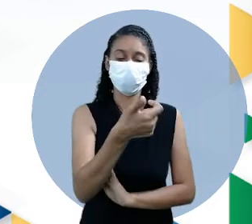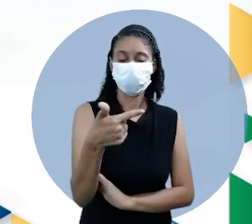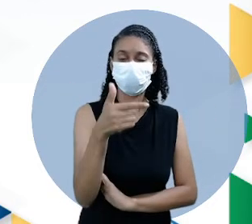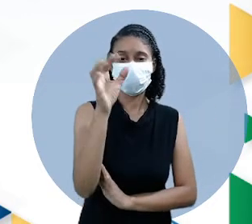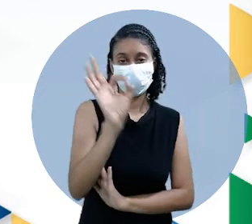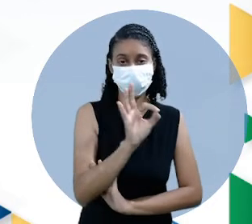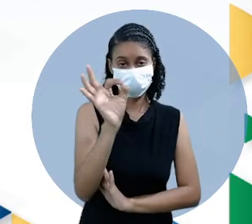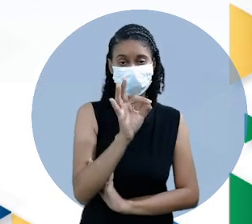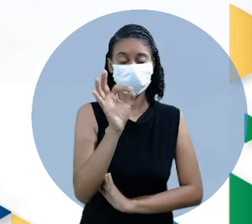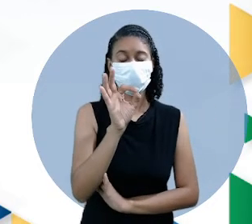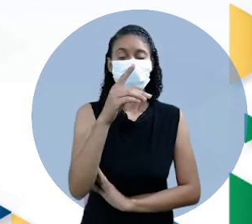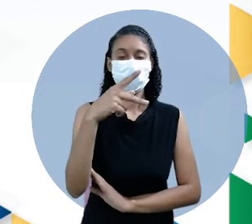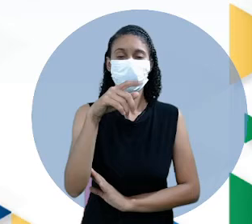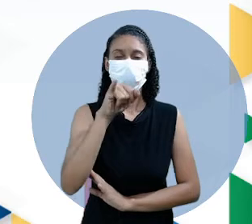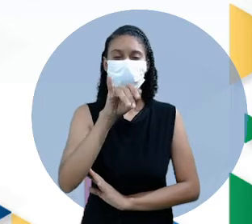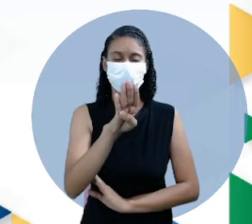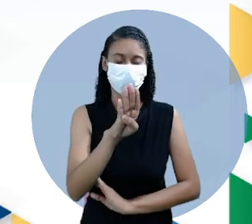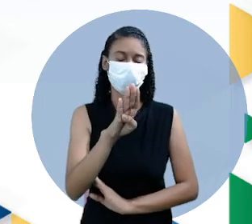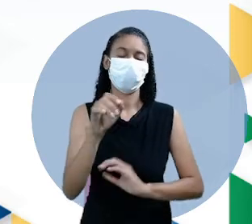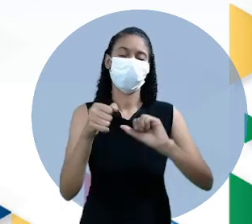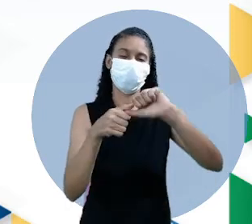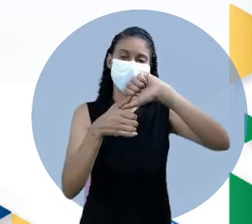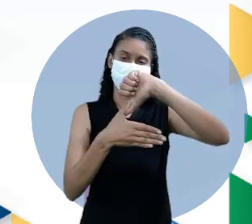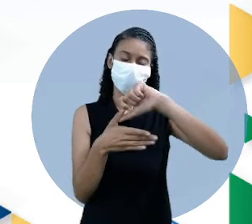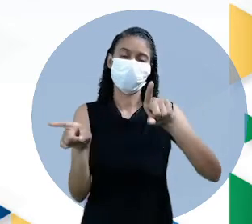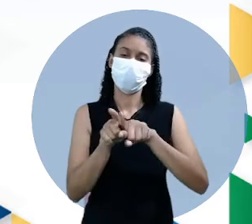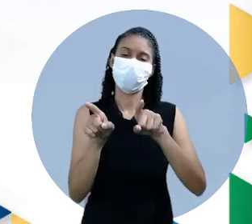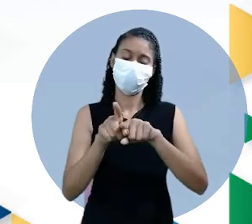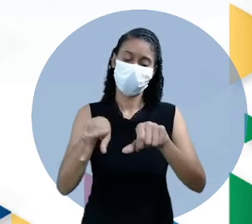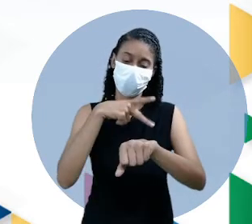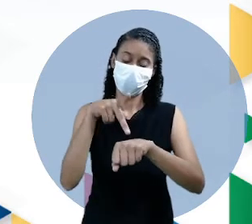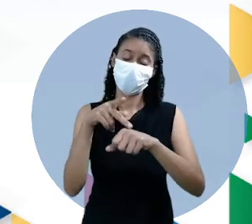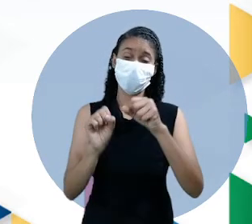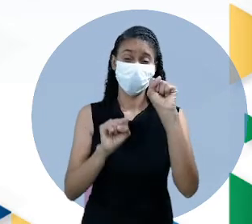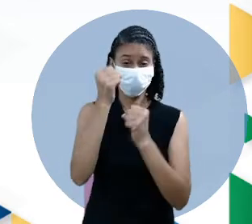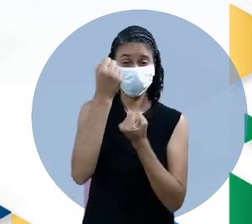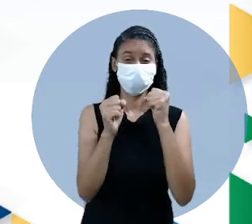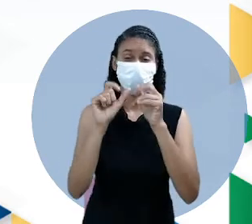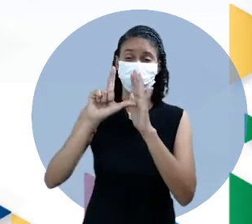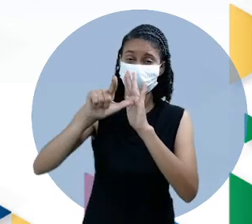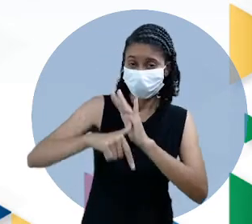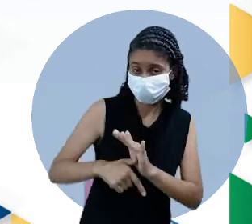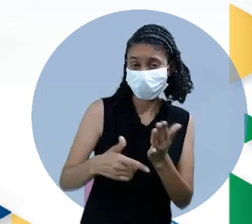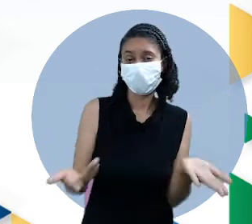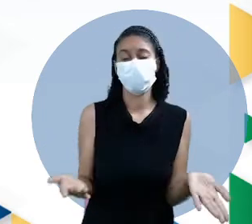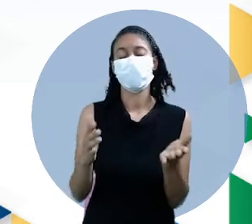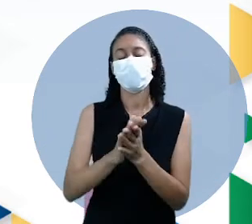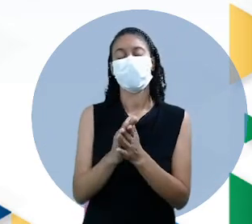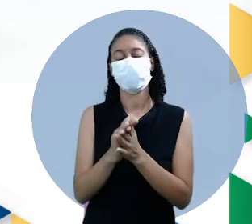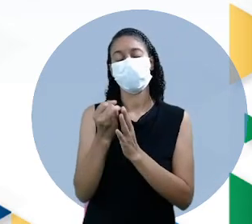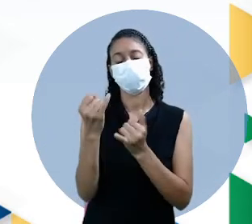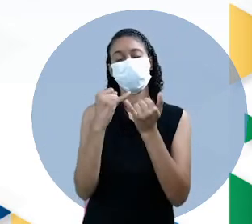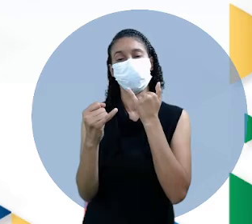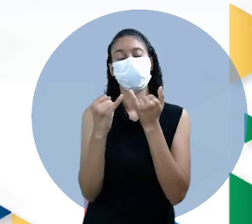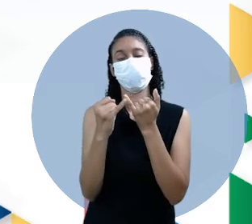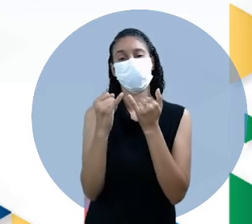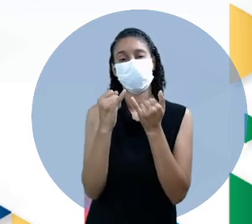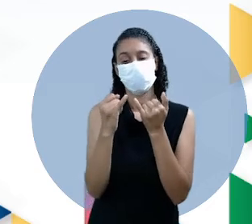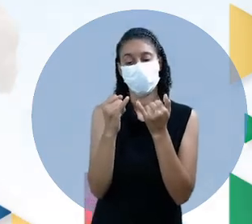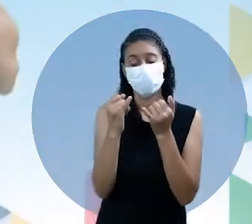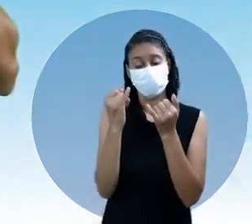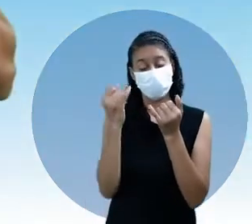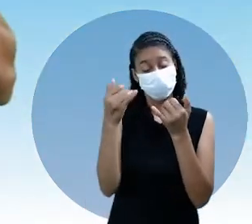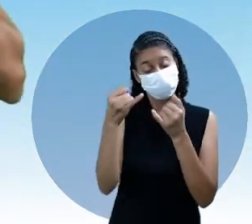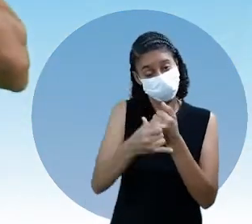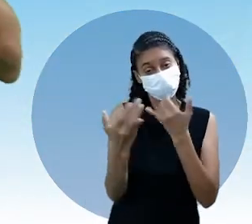da América Latina. Também são países de uma industrialização tardia, né? Visto que os países